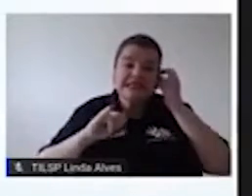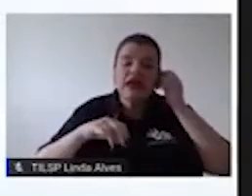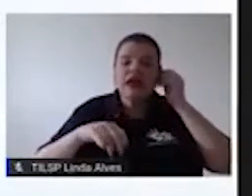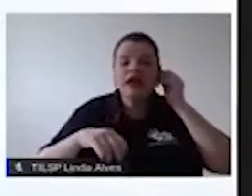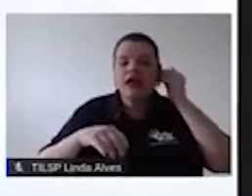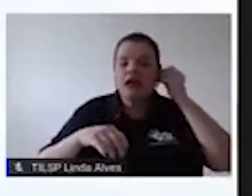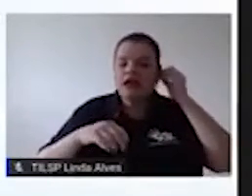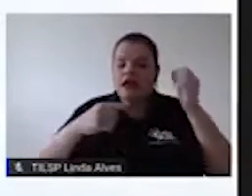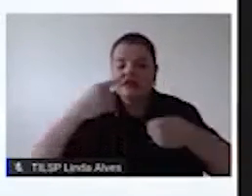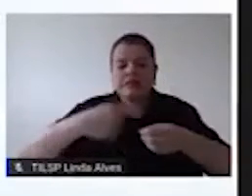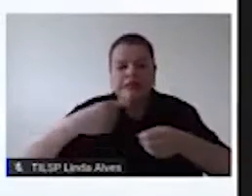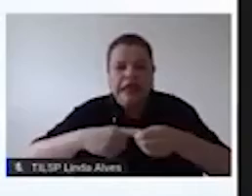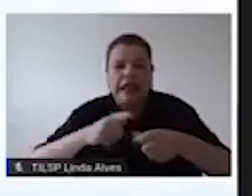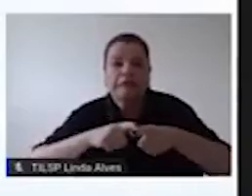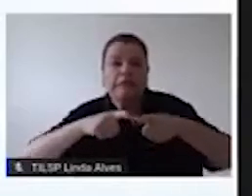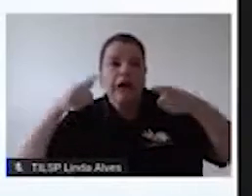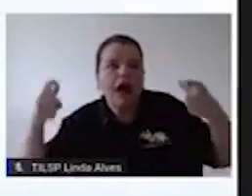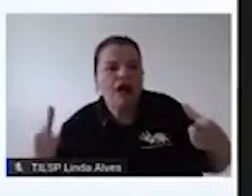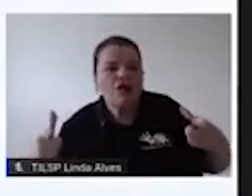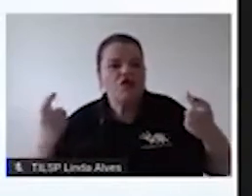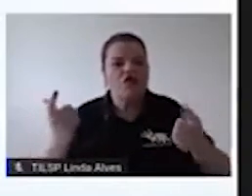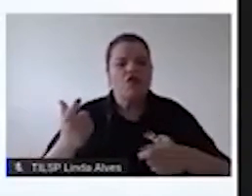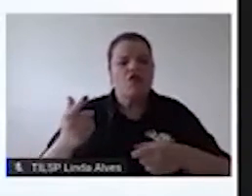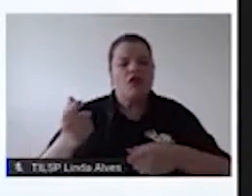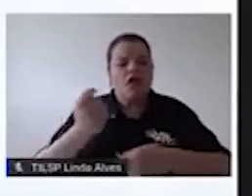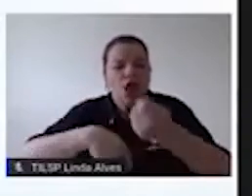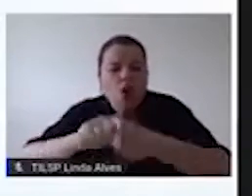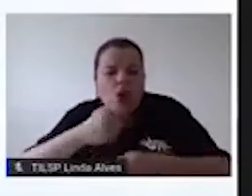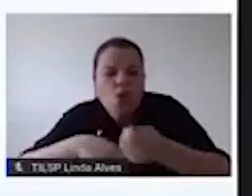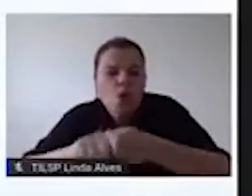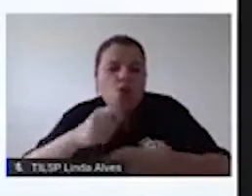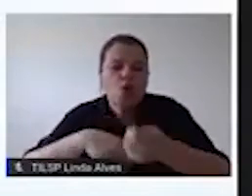vista econômico, do ponto de vista, né,